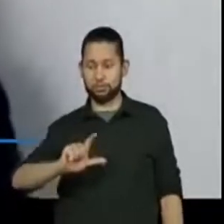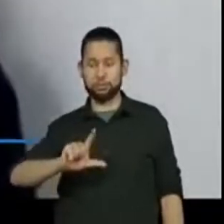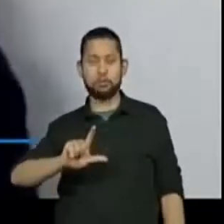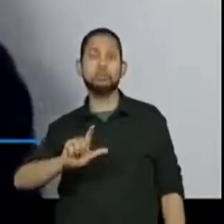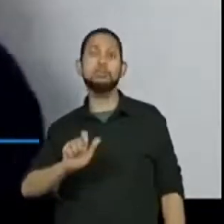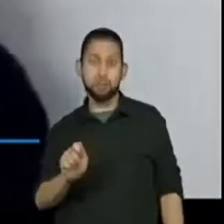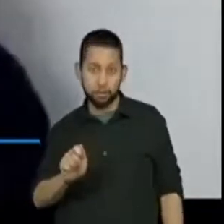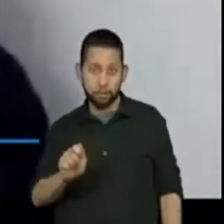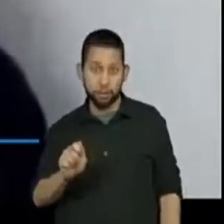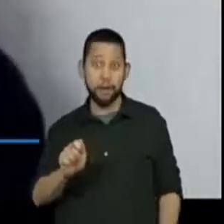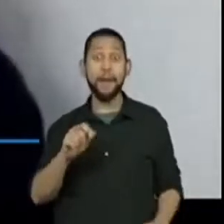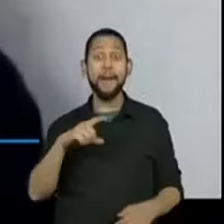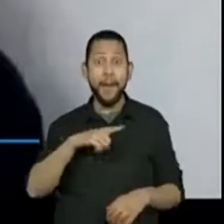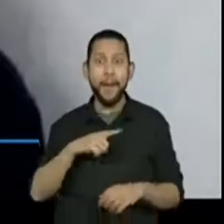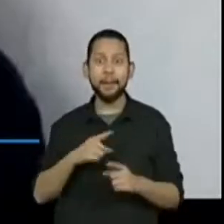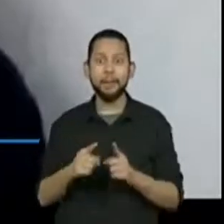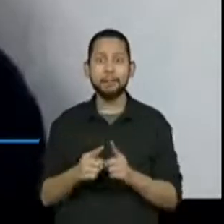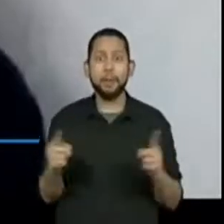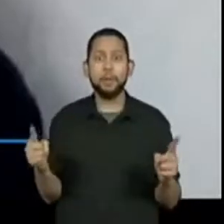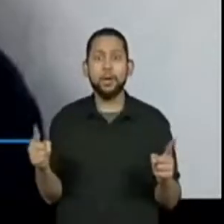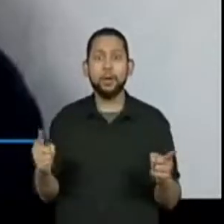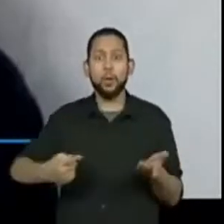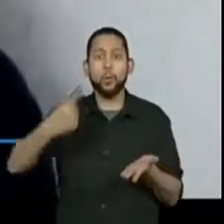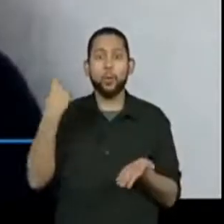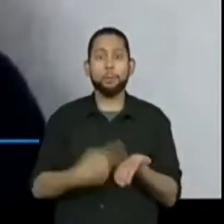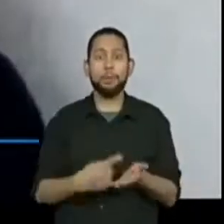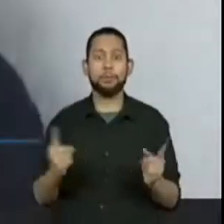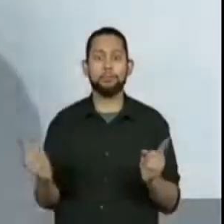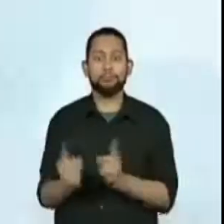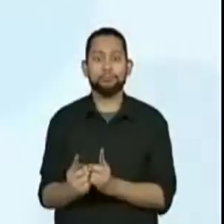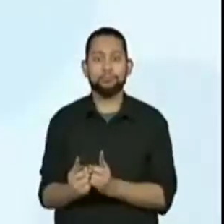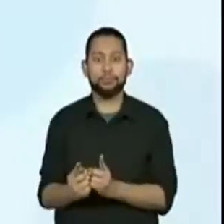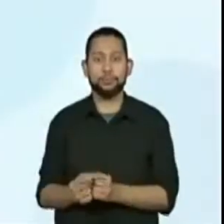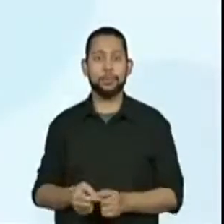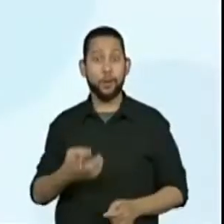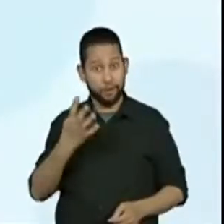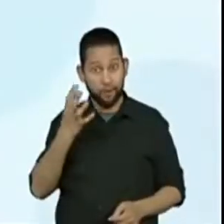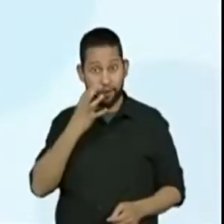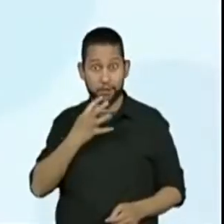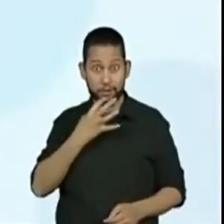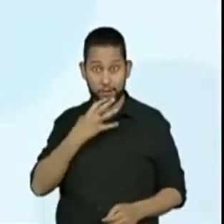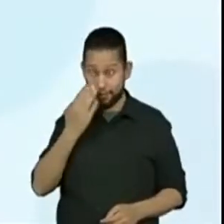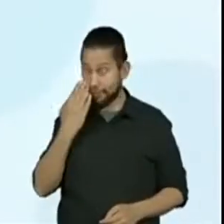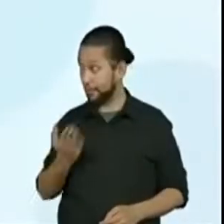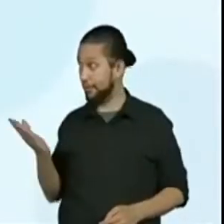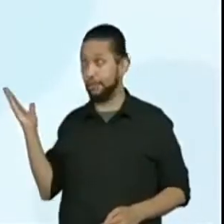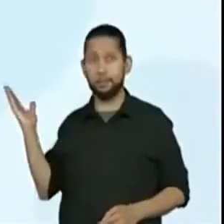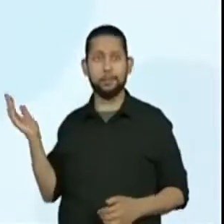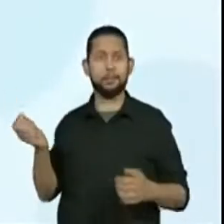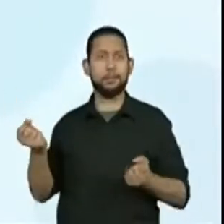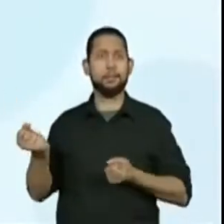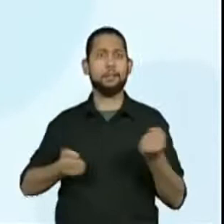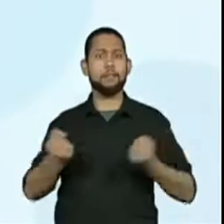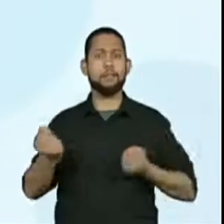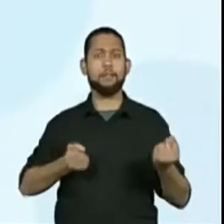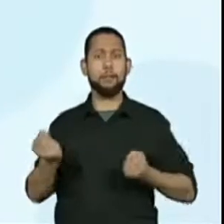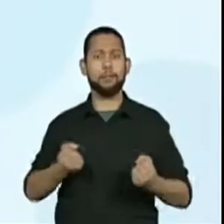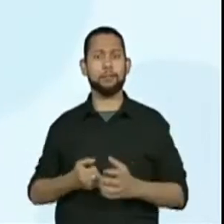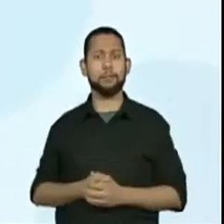Aí vocês devem estar observando a imagem de um carro.